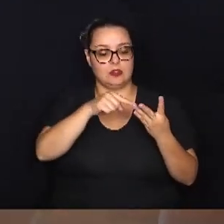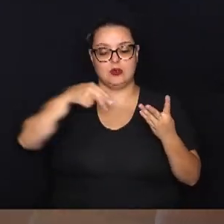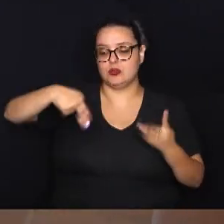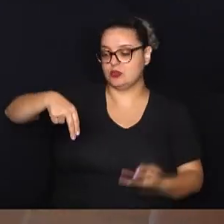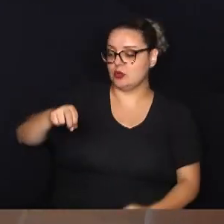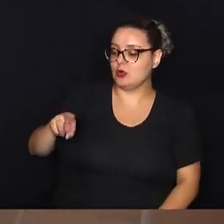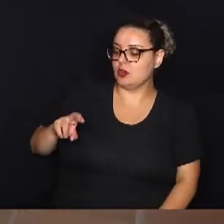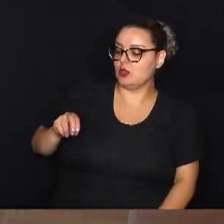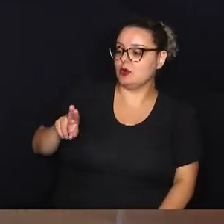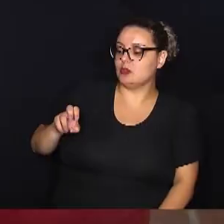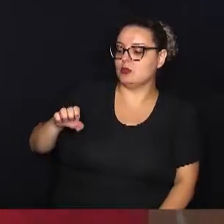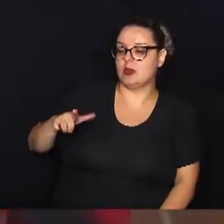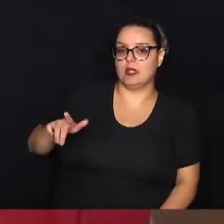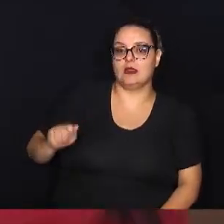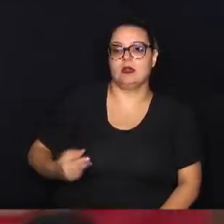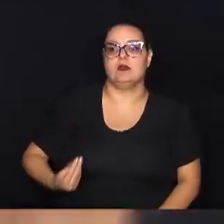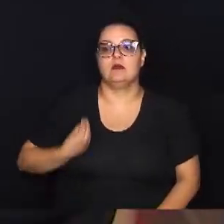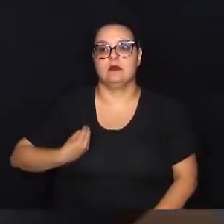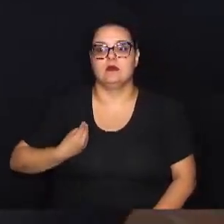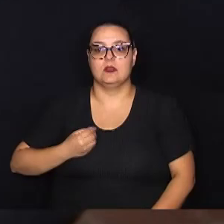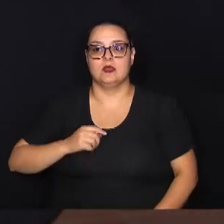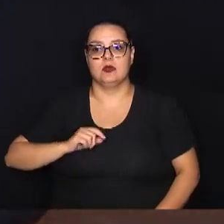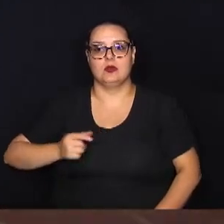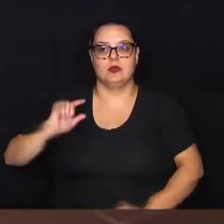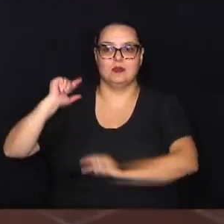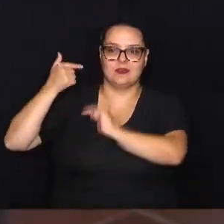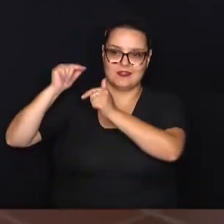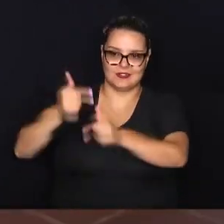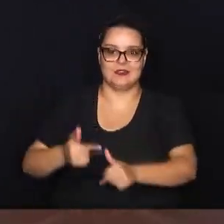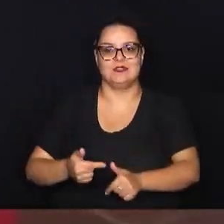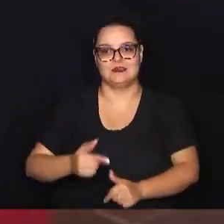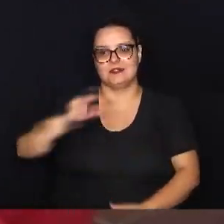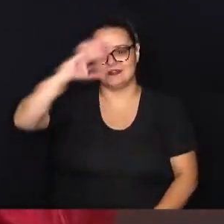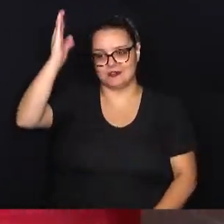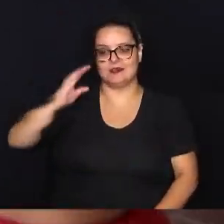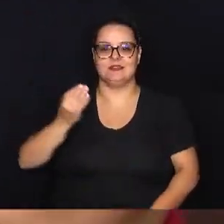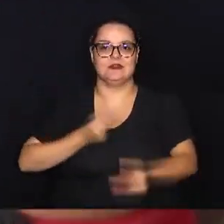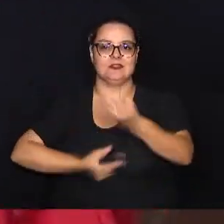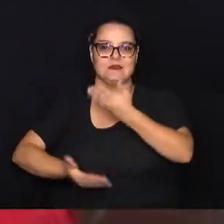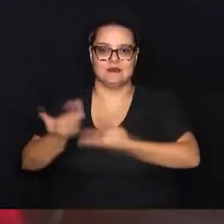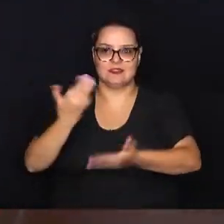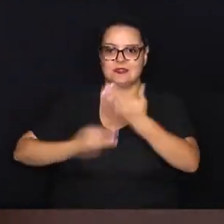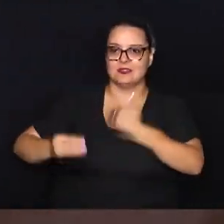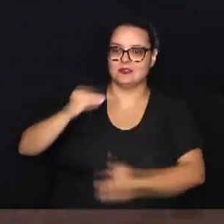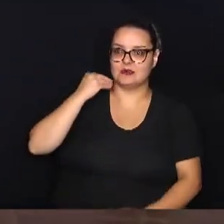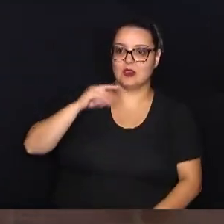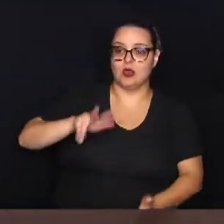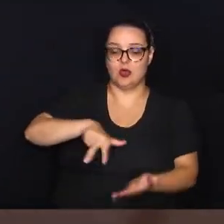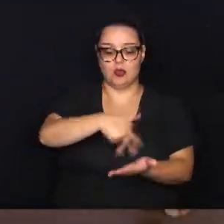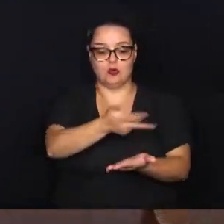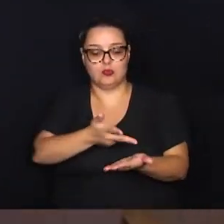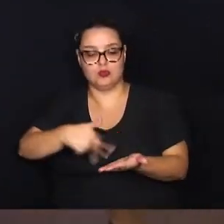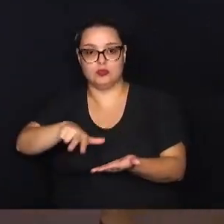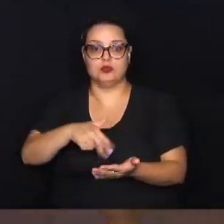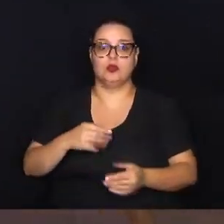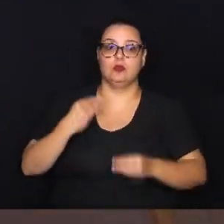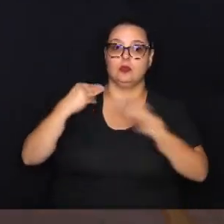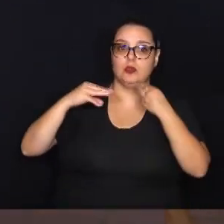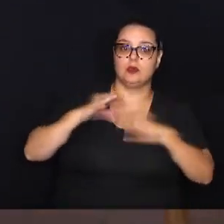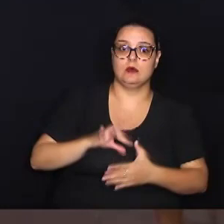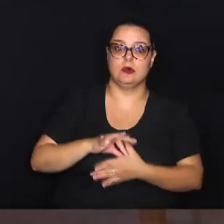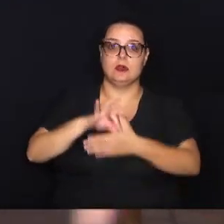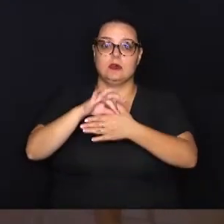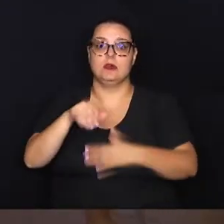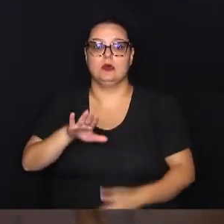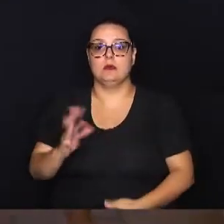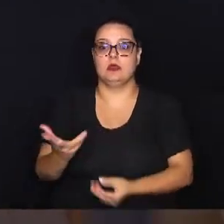tradições afro-brasileiras. A troca de experiências reúne técnicas em música, dança, liderança e demais